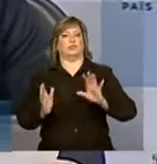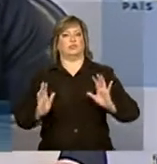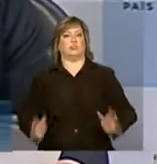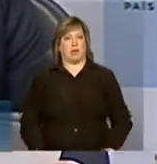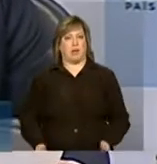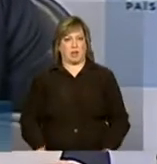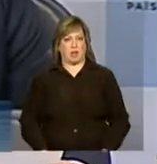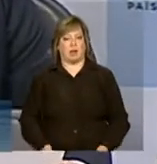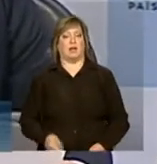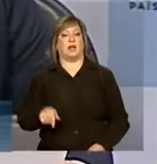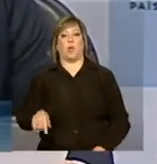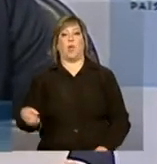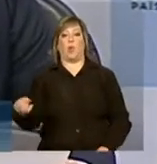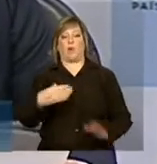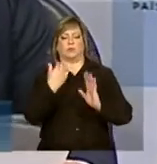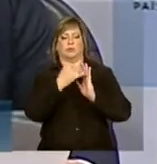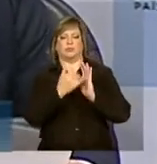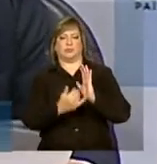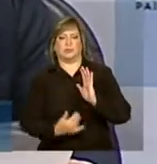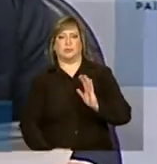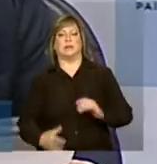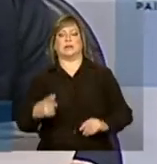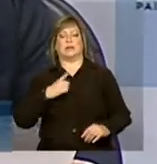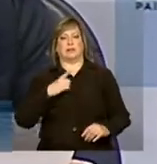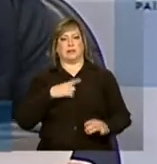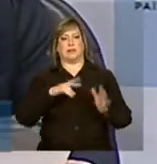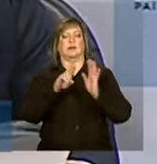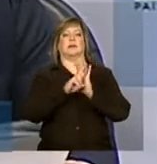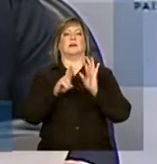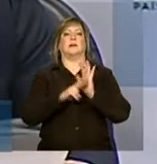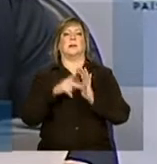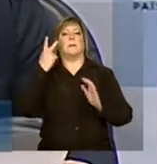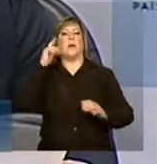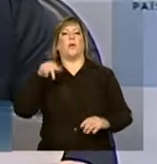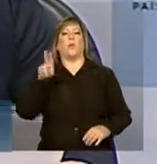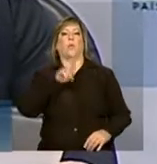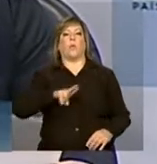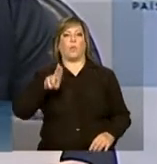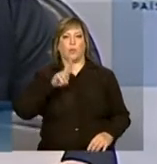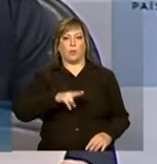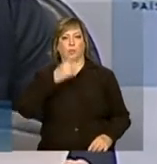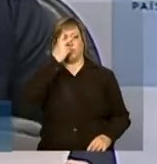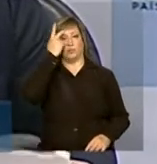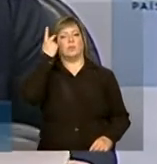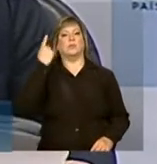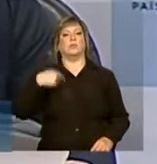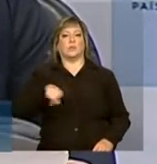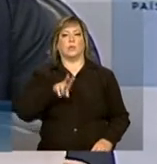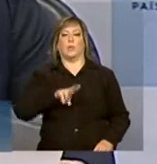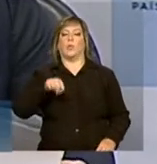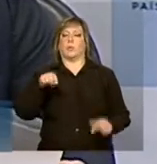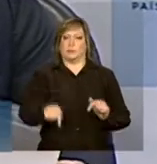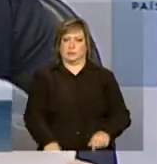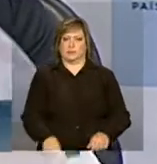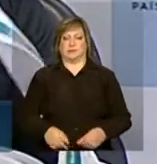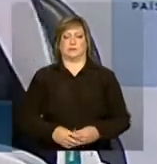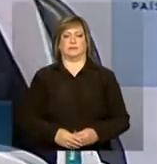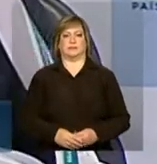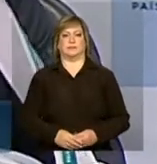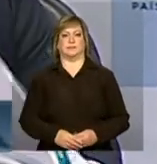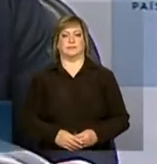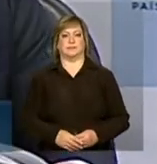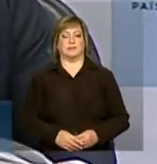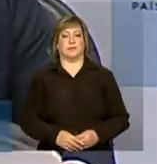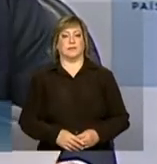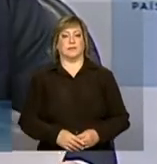Nacional, e este novo rol traz a regulamentação para o uso desses procedimentos. Além das,